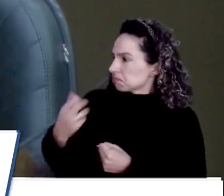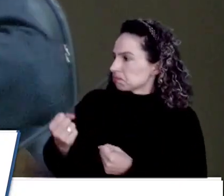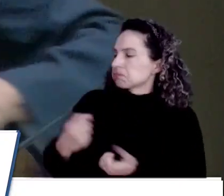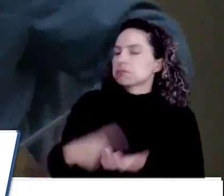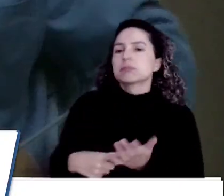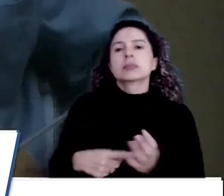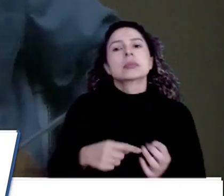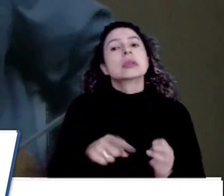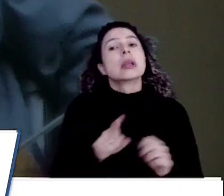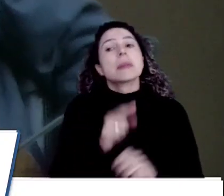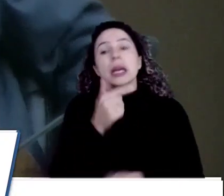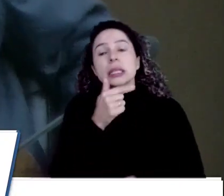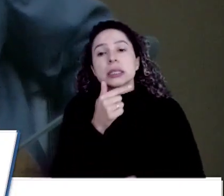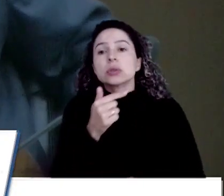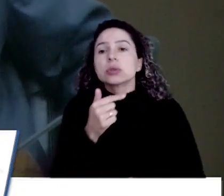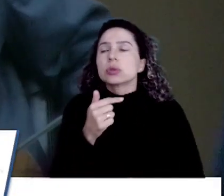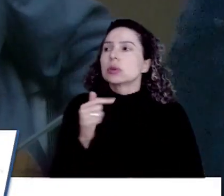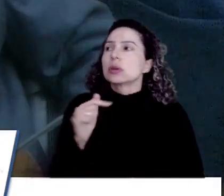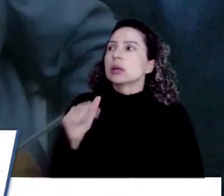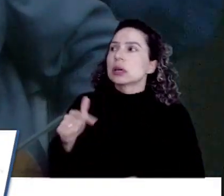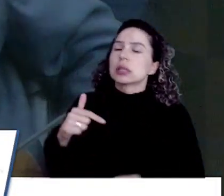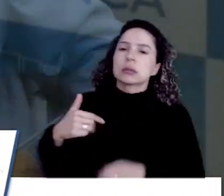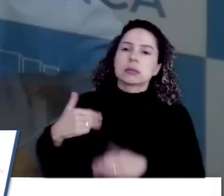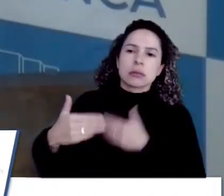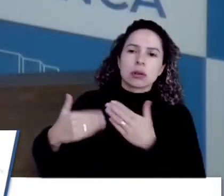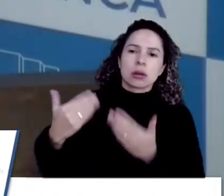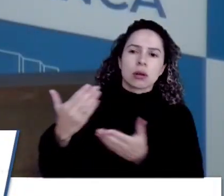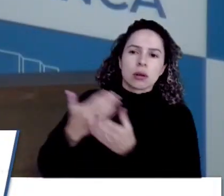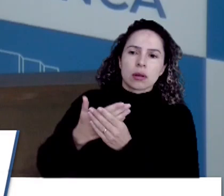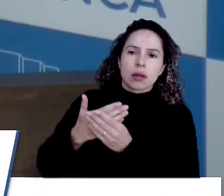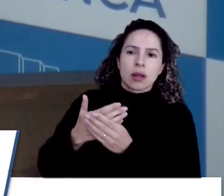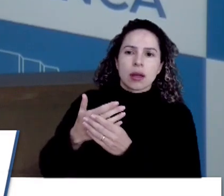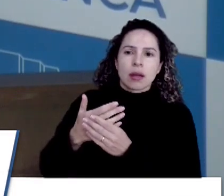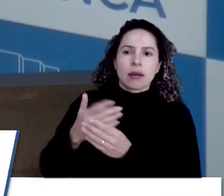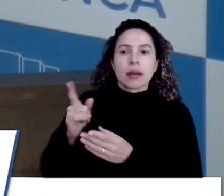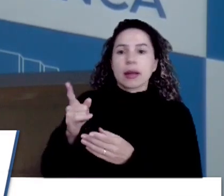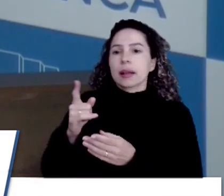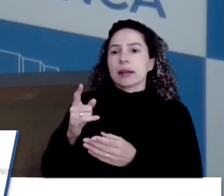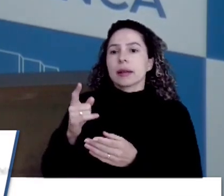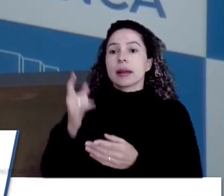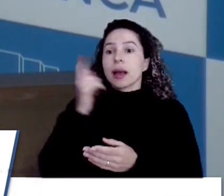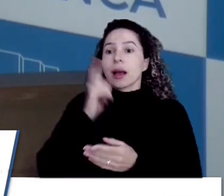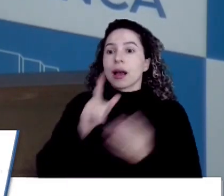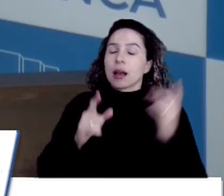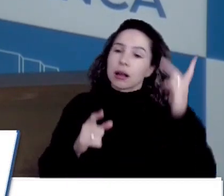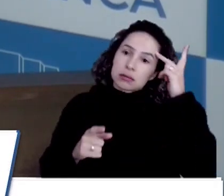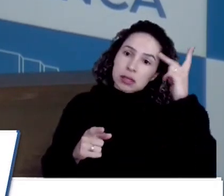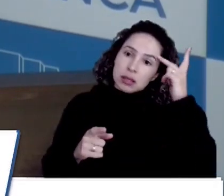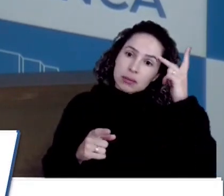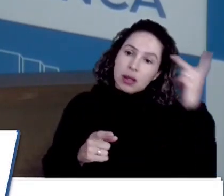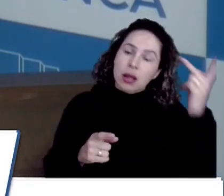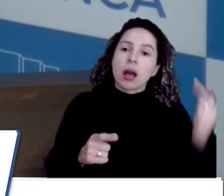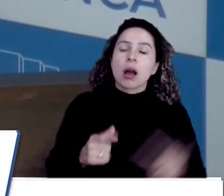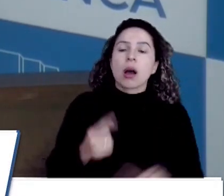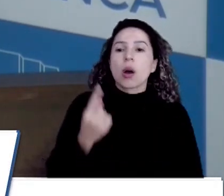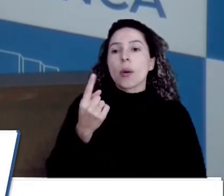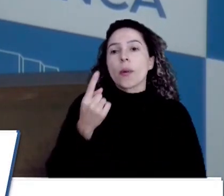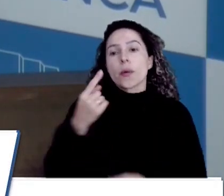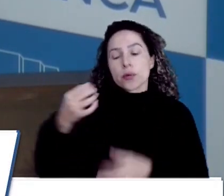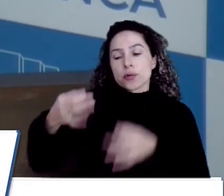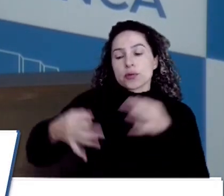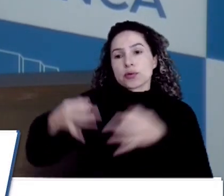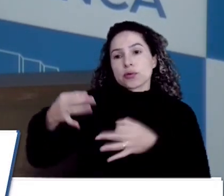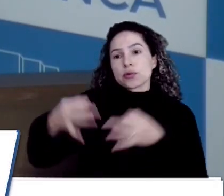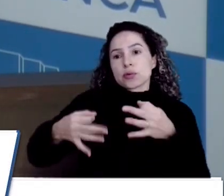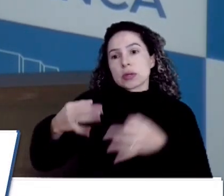aquele processo que eles tinham lá, eles acabou de ganhar em São Paulo, né? Agora, a única coisa que o juiz está pedindo é